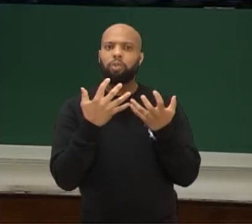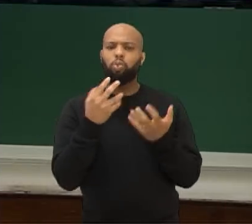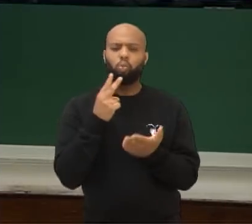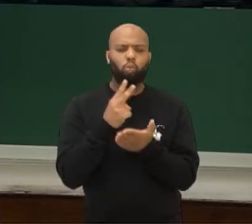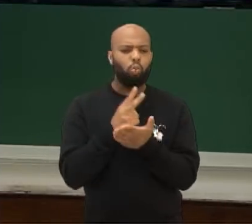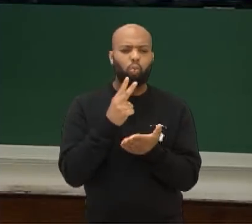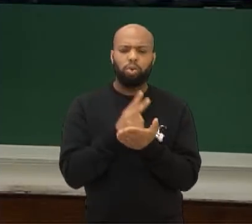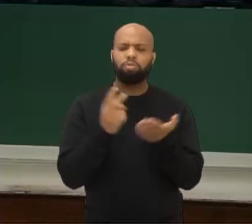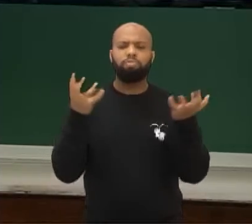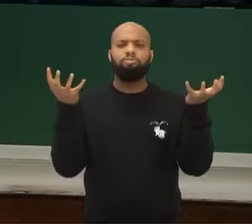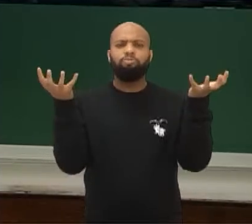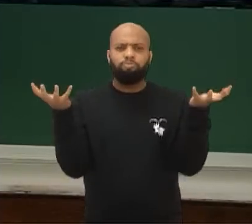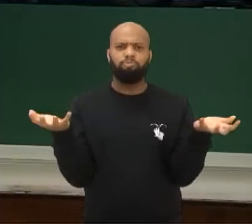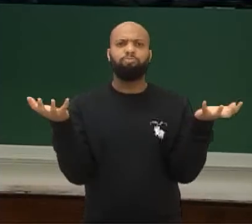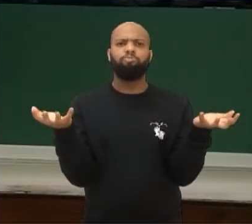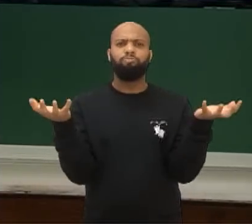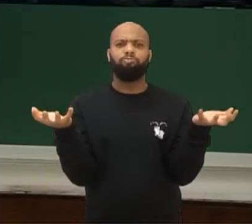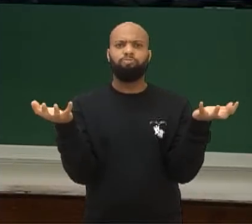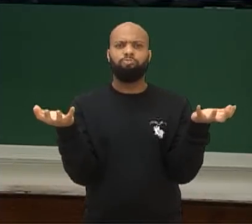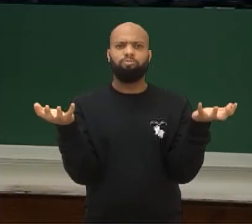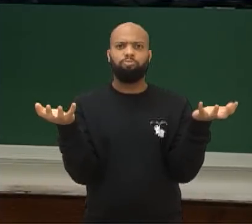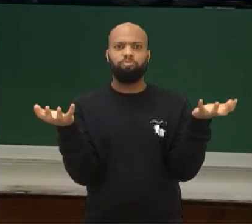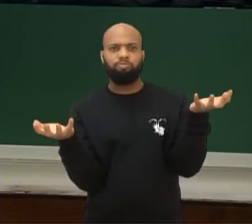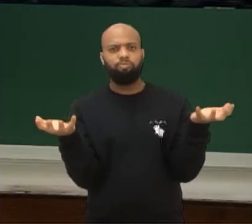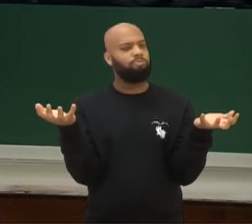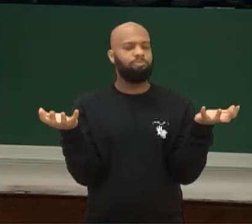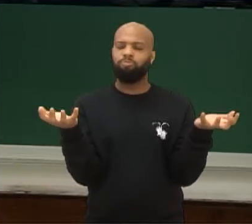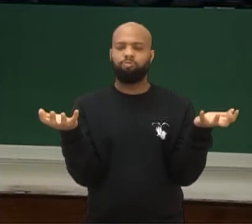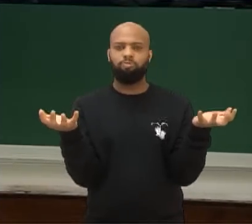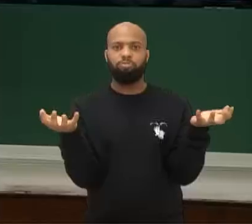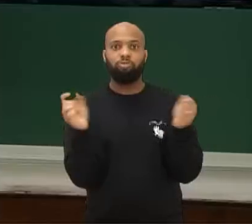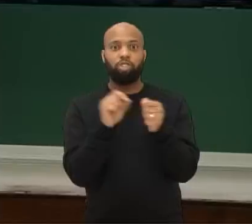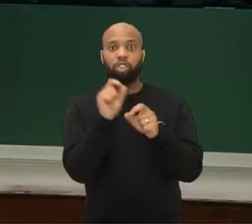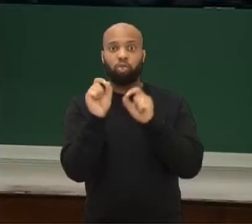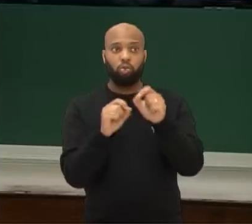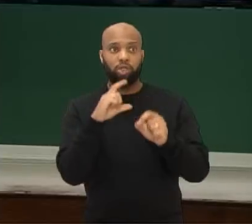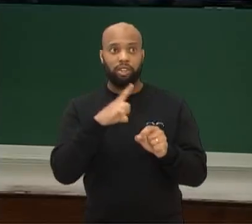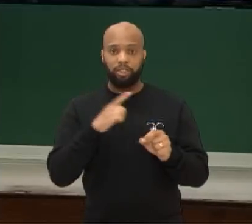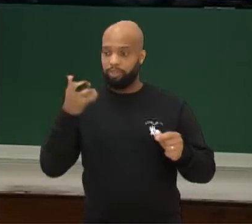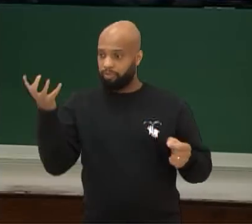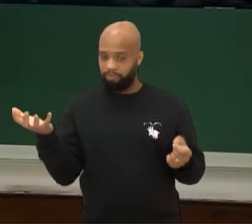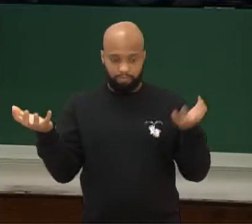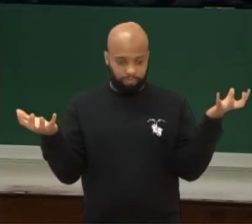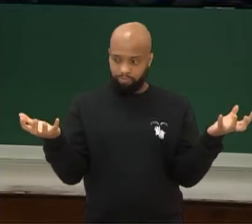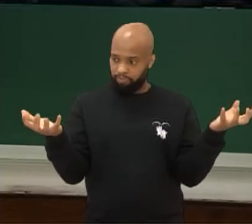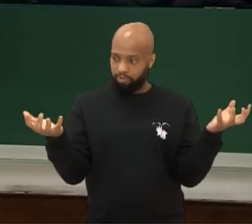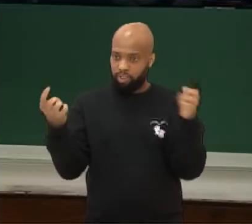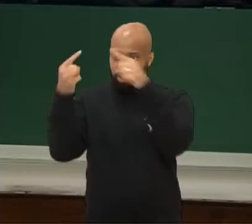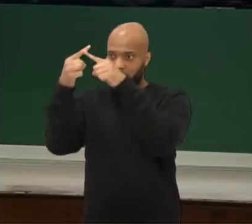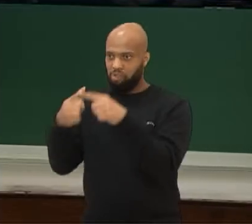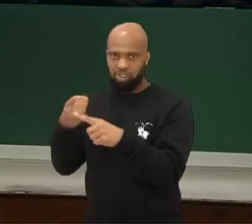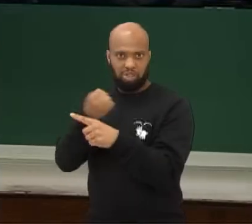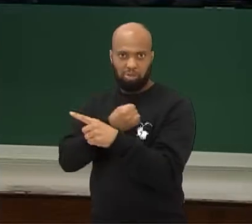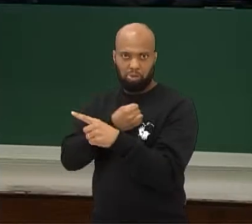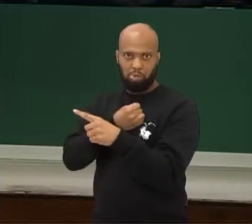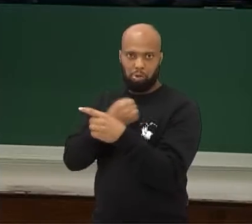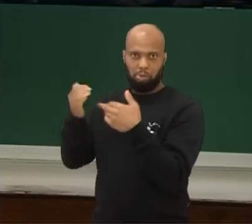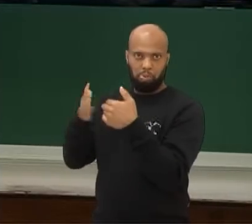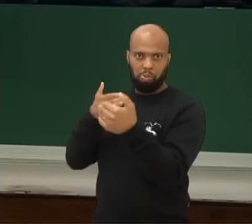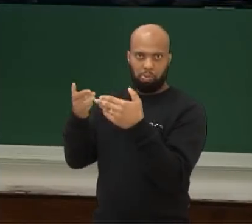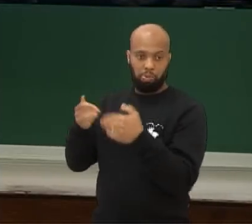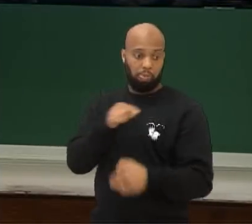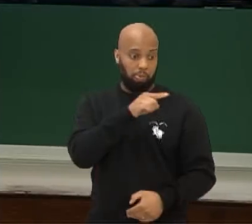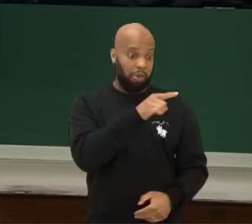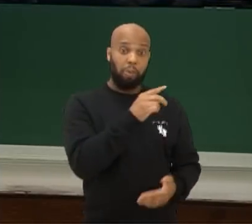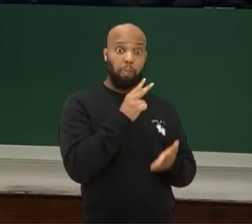o equilíbrio da minha balança, eu vou ter que multiplicar os 2 membros pelo mesmo valor, pelo